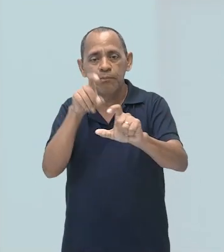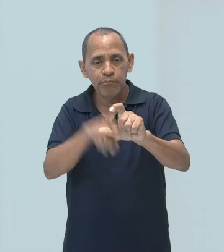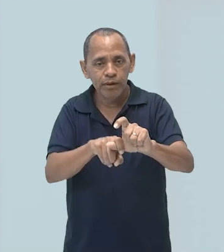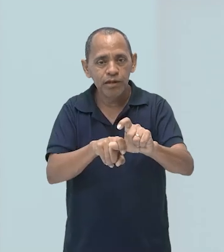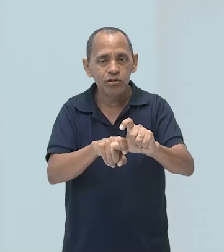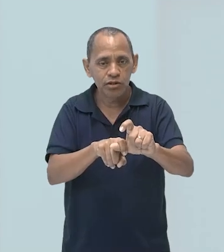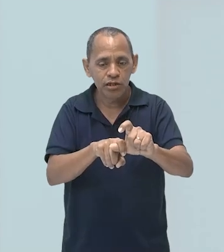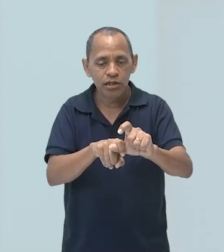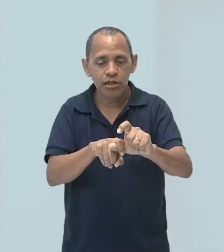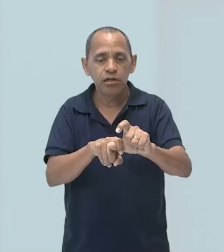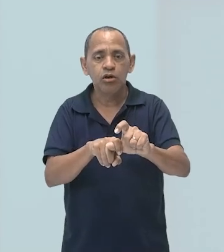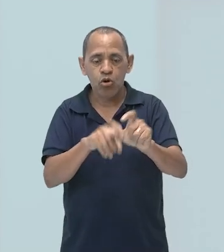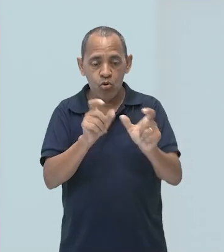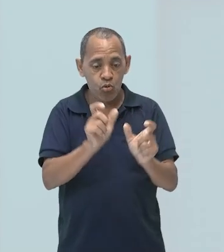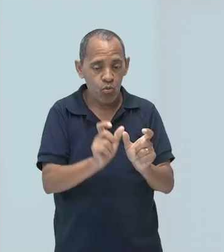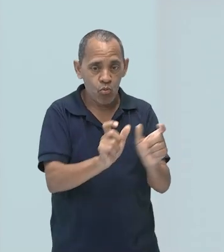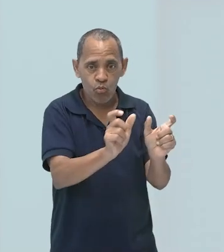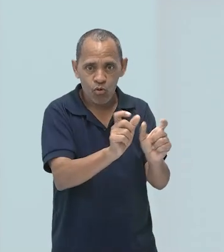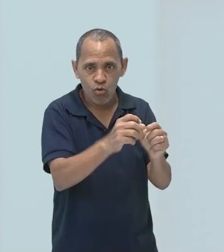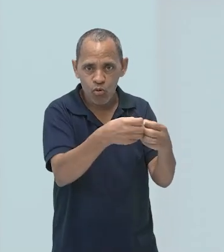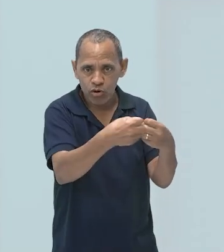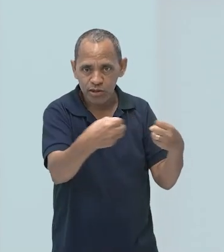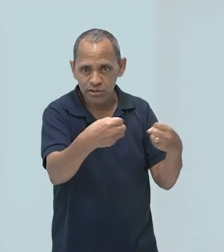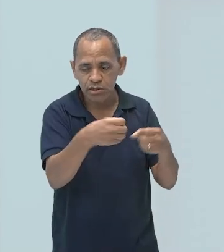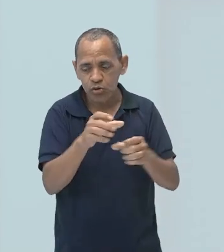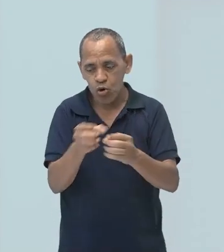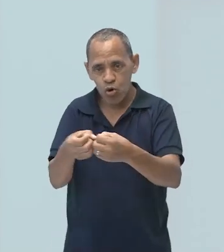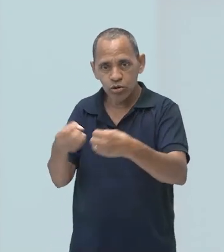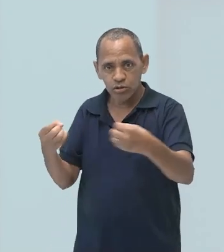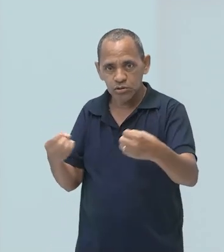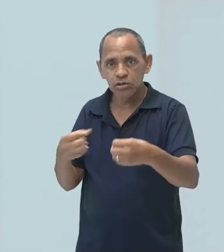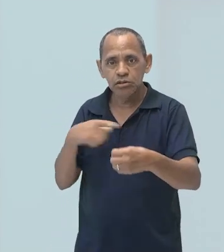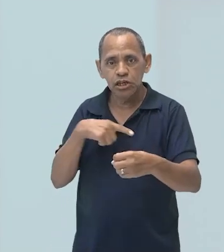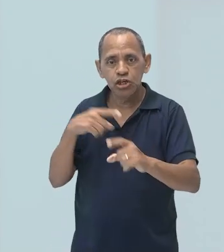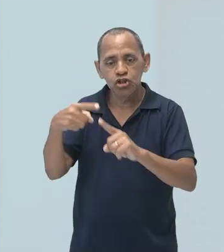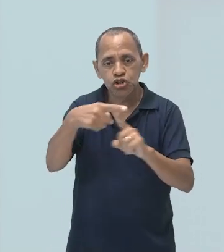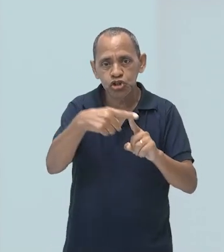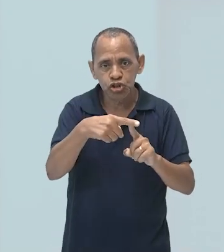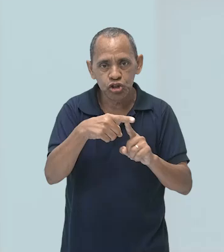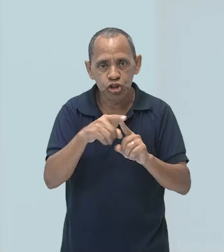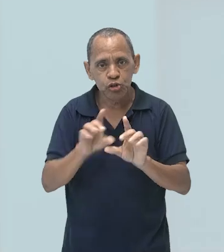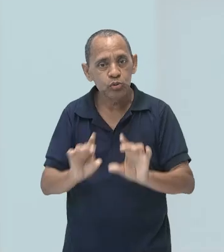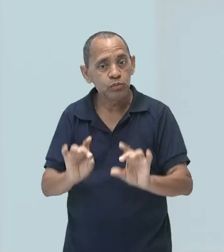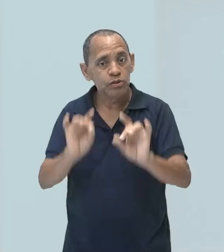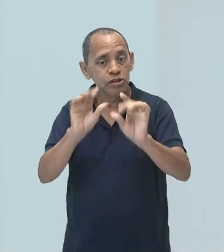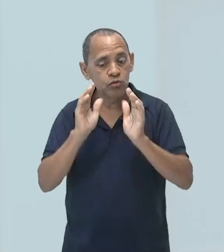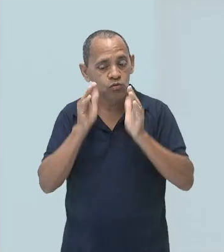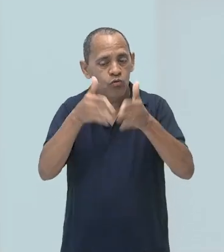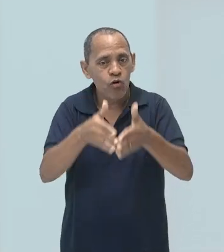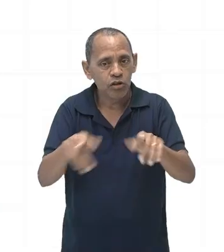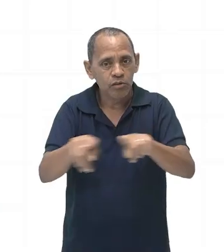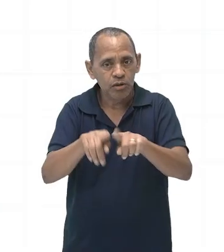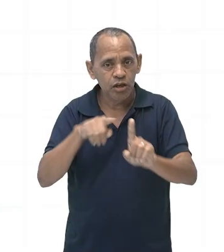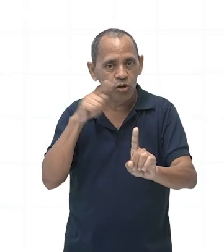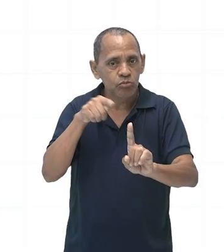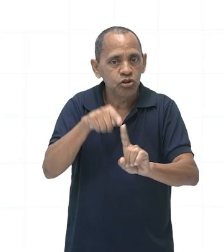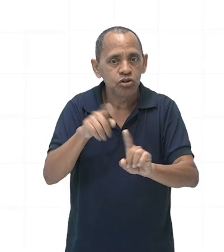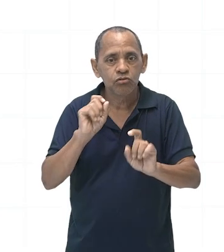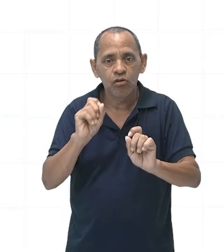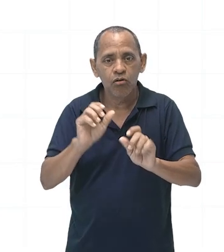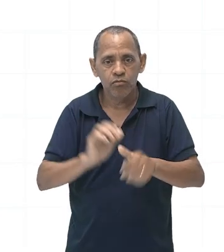E as orações subordinadas também terão tipos específicos de acordo com a ideia que ela está transmitindo, como nós veremos no